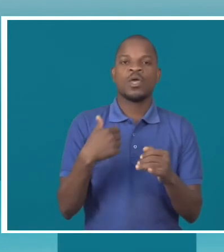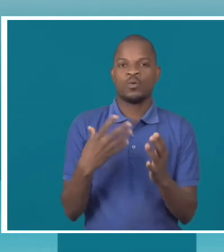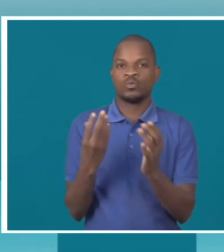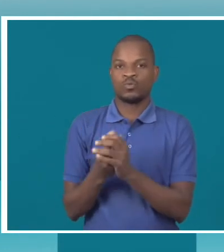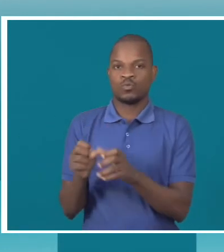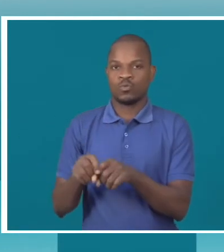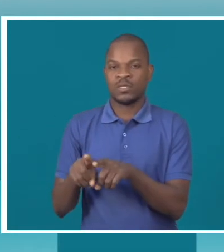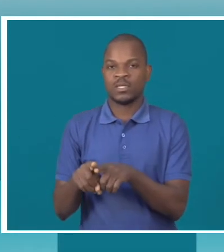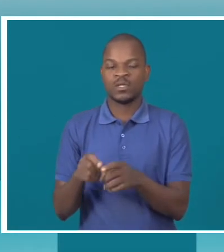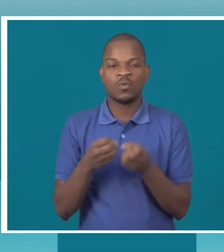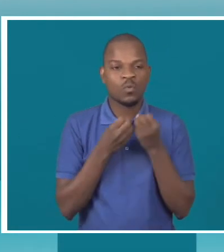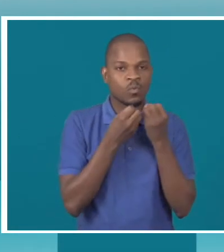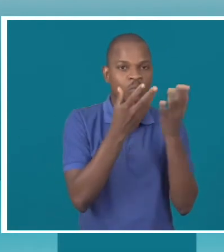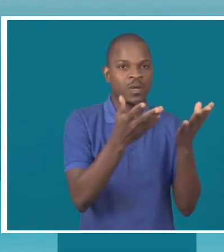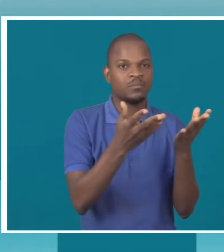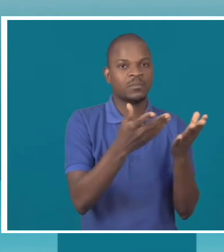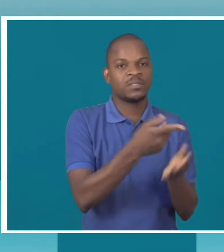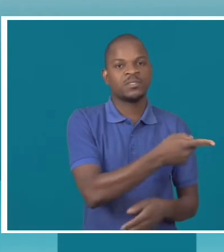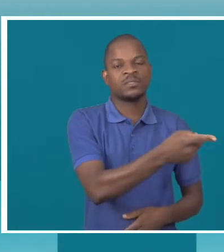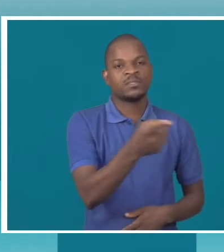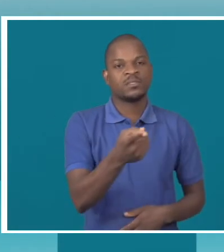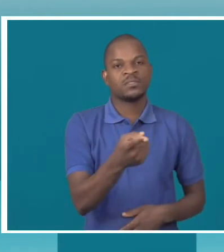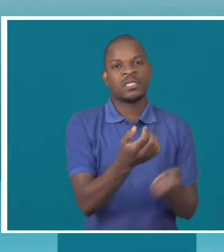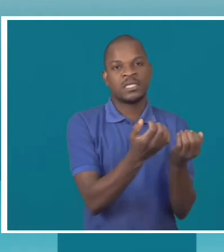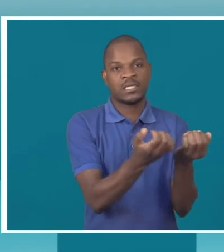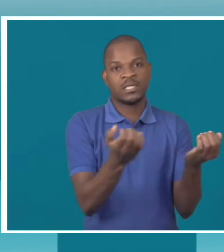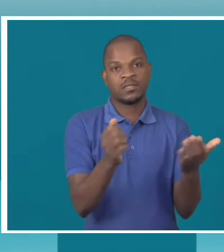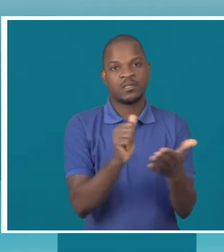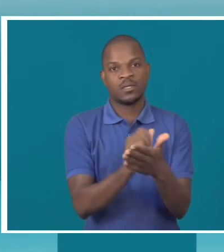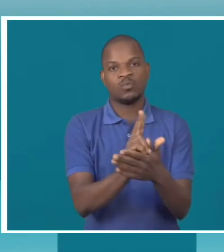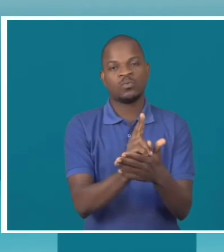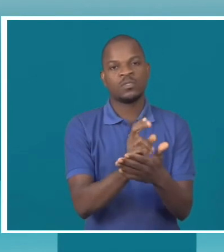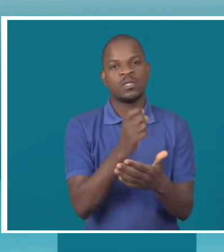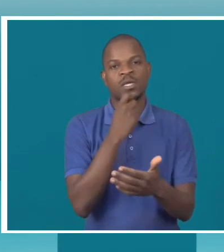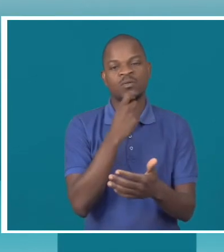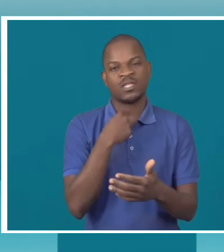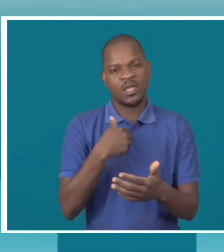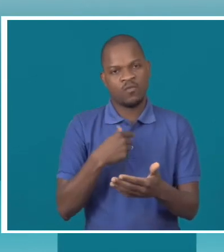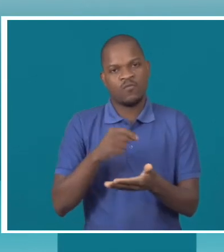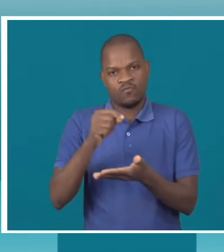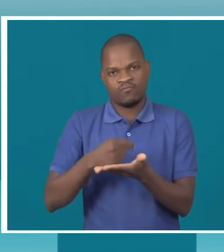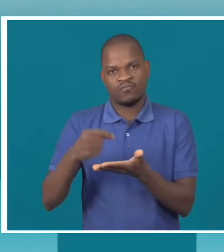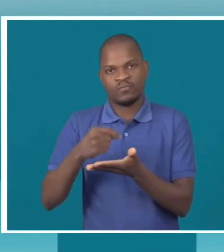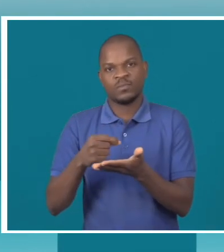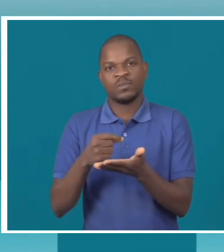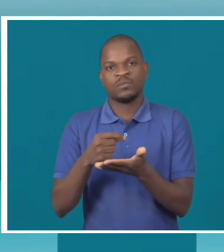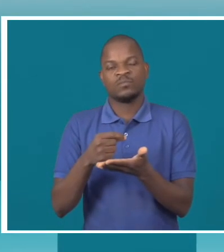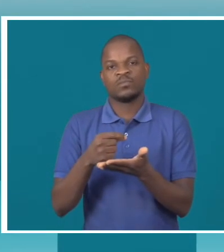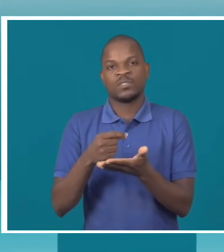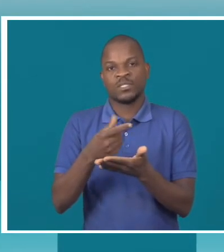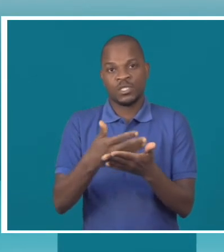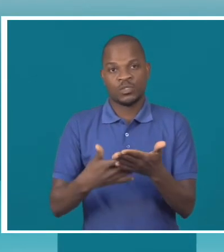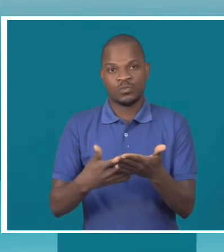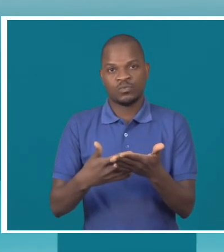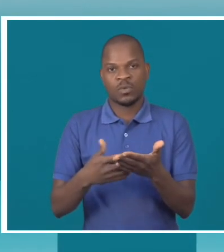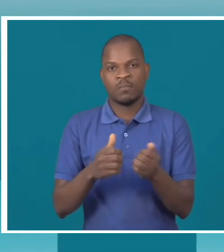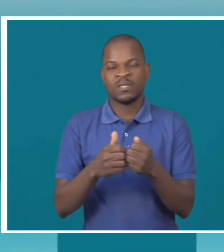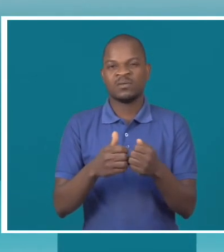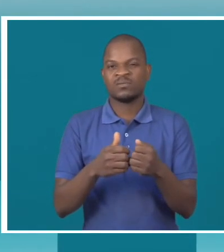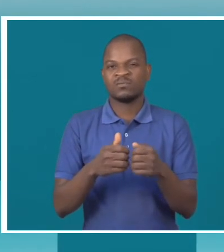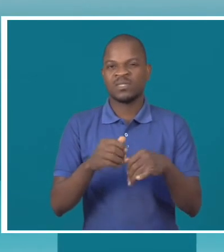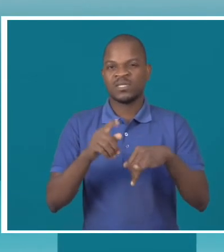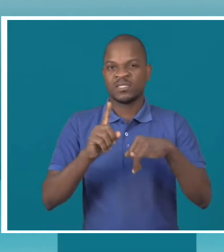eu e os meus colegas prometemos às crianças que eu ia escrever um texto de uma página e-mail. Só que as crianças já